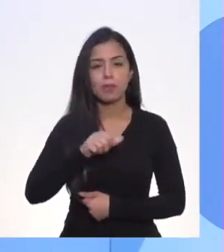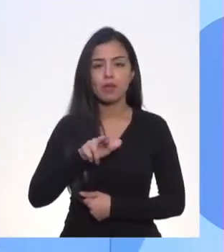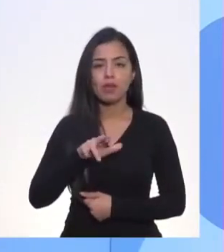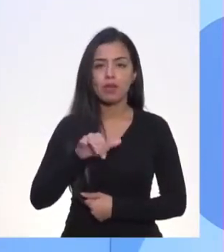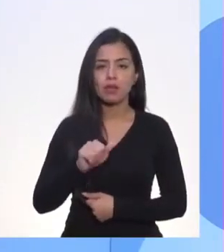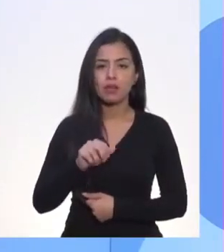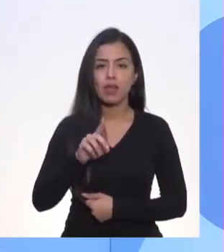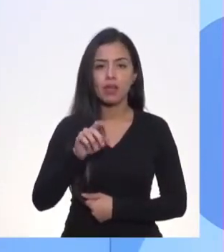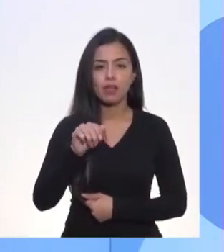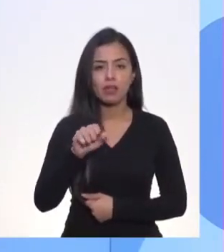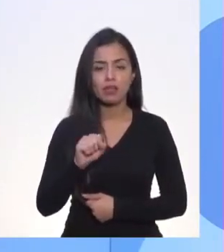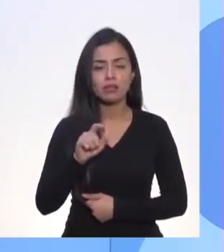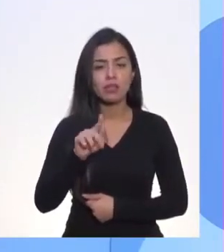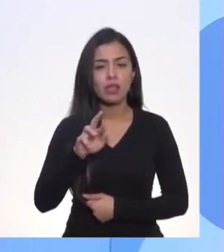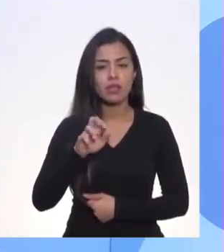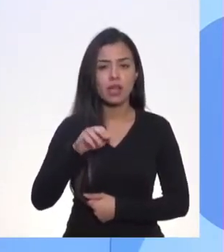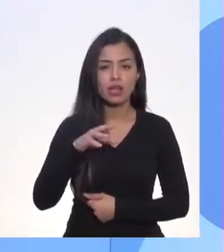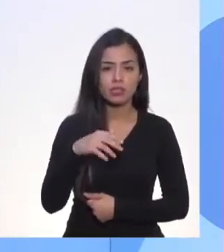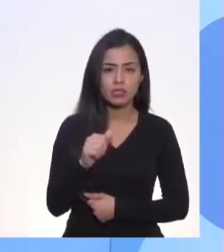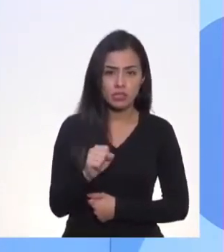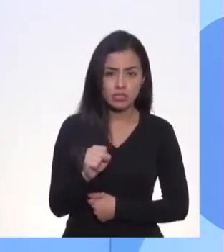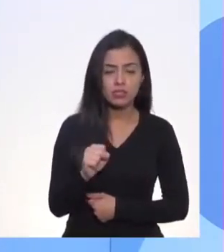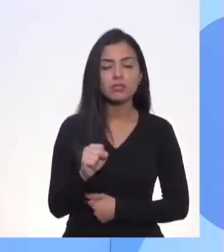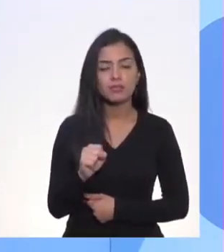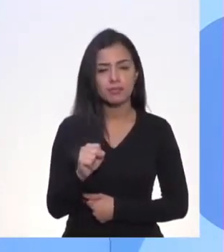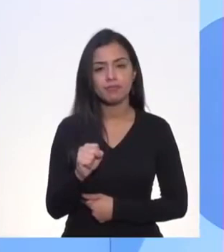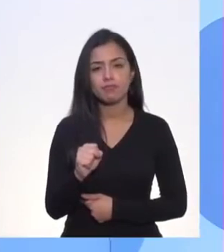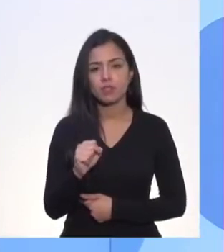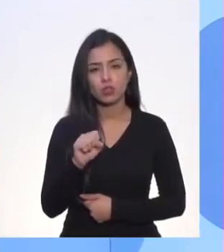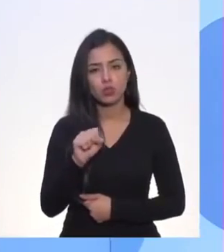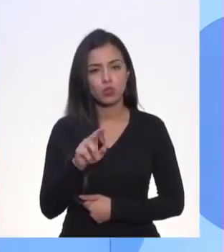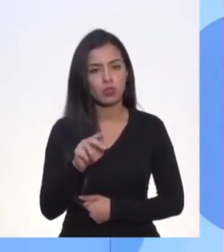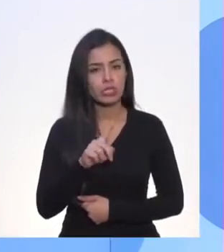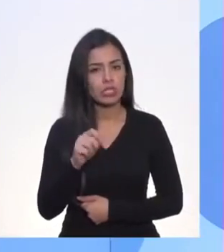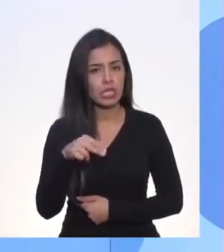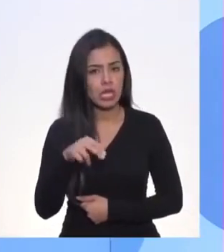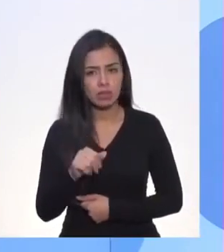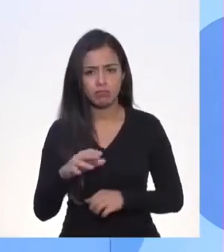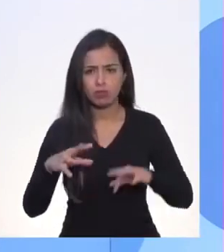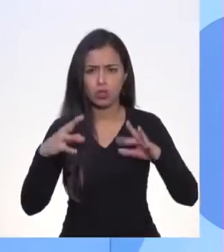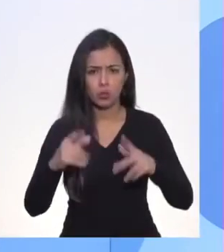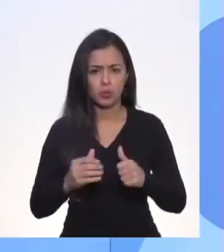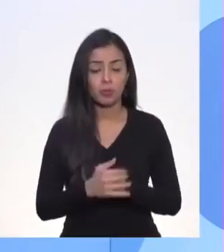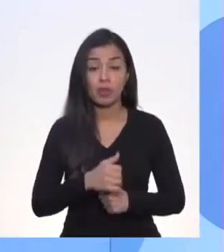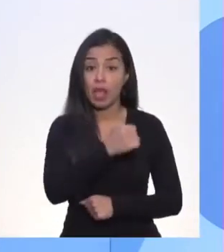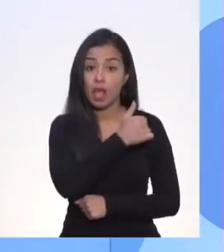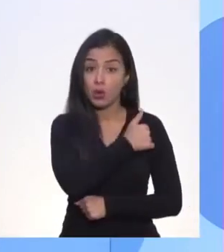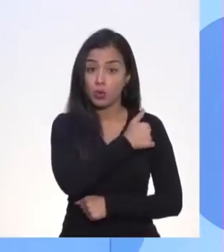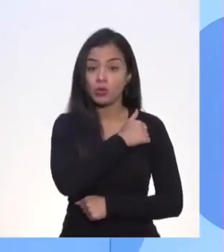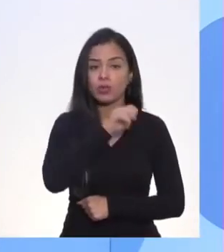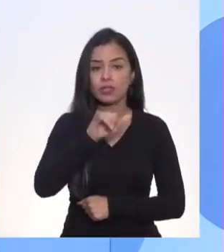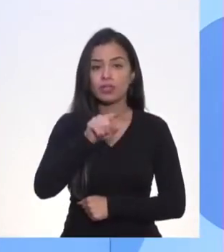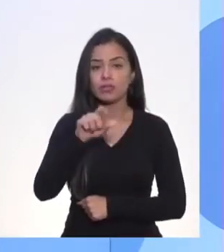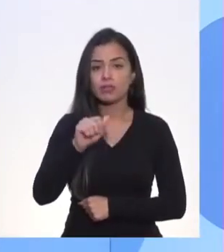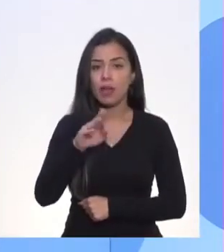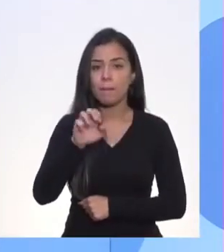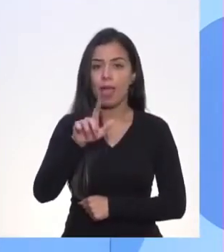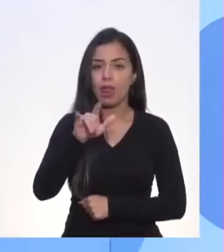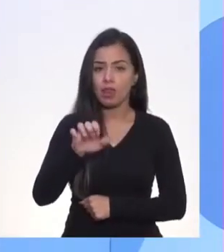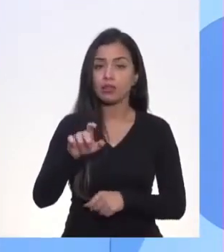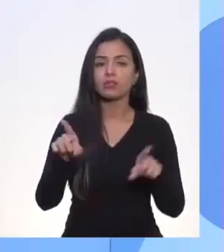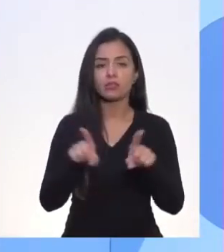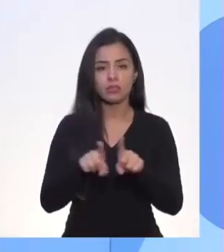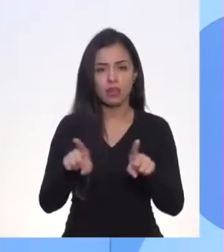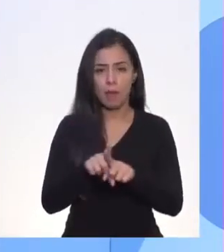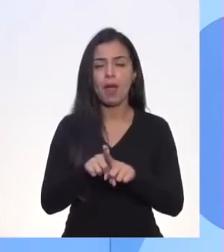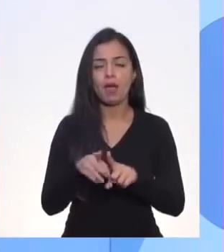professora Suzana, todos dizendo Ana Paula. A aluna Isabelle Rodrigues também participando aqui. E a